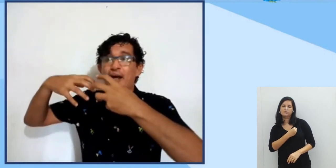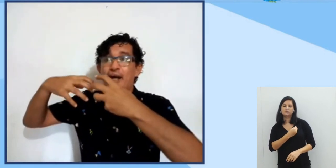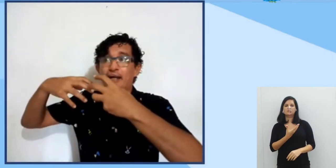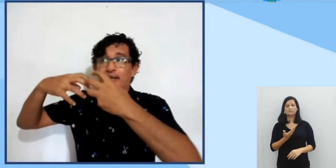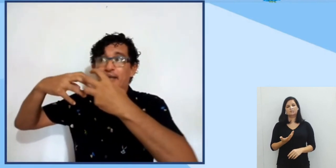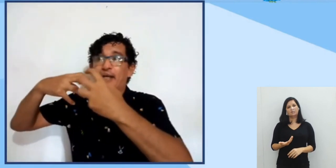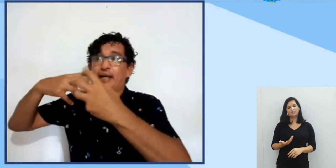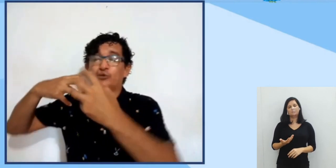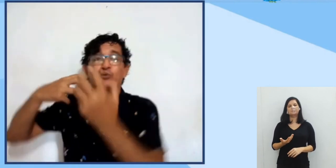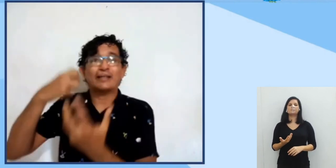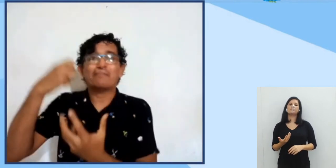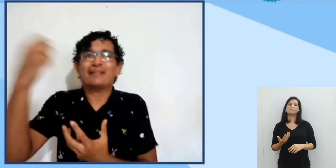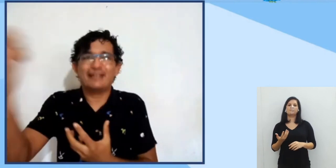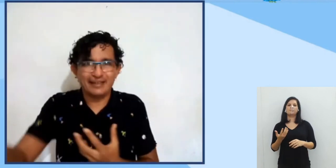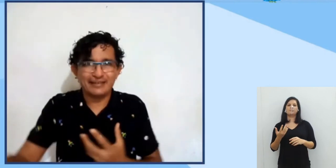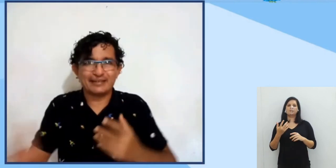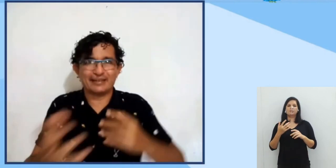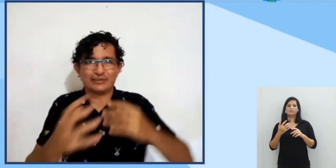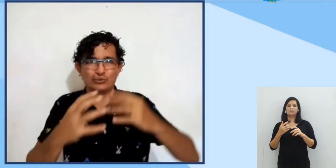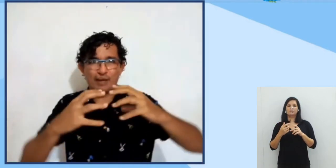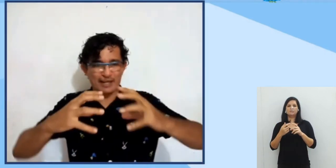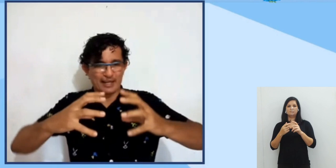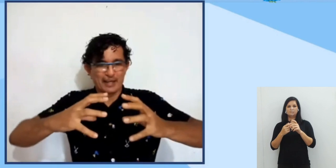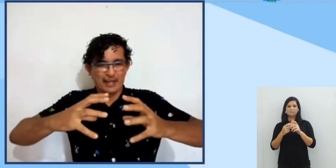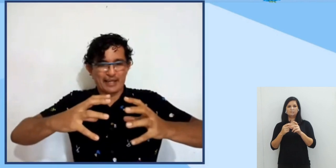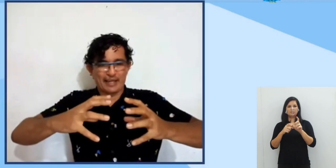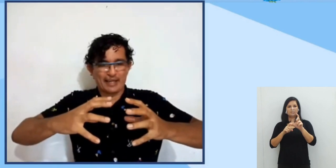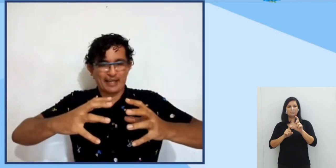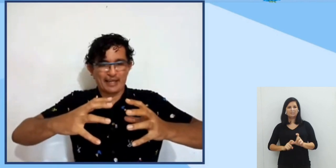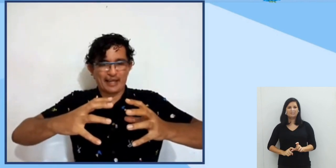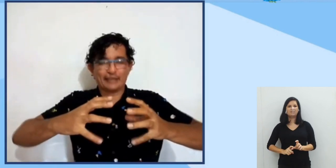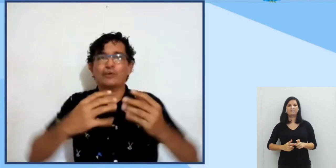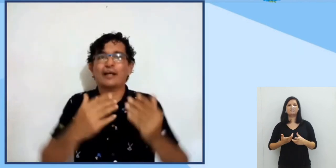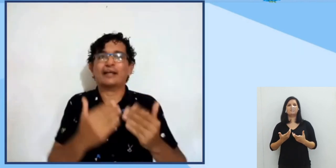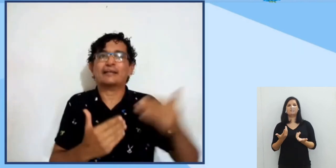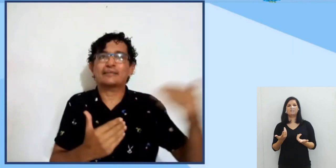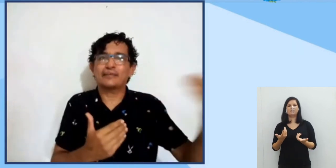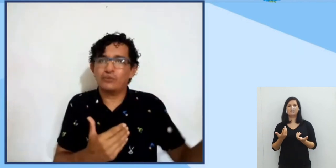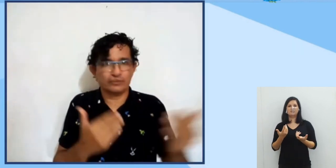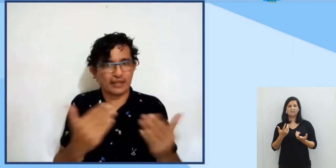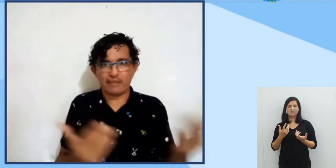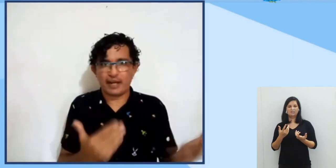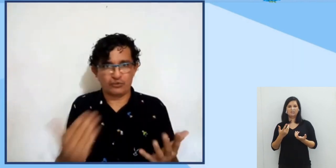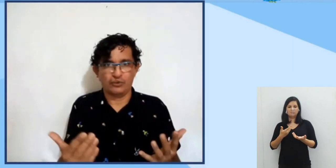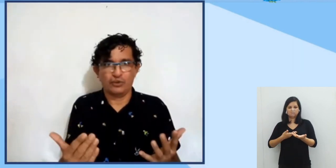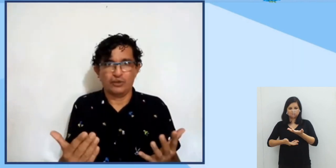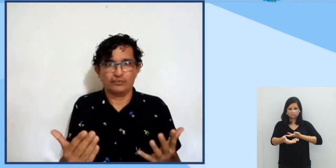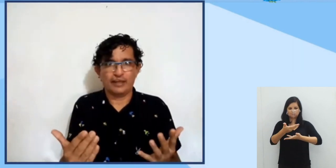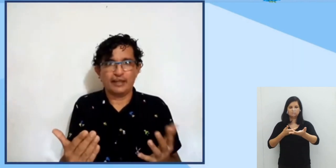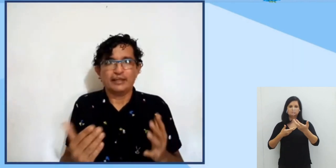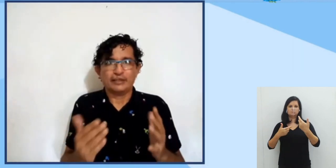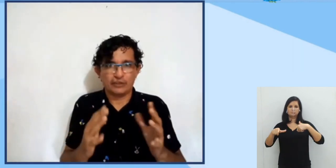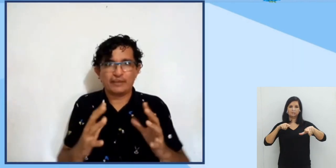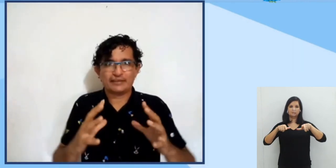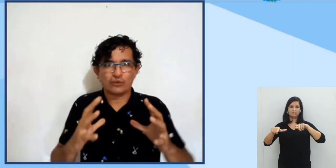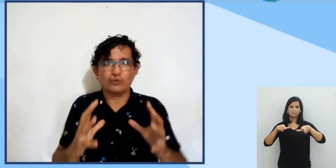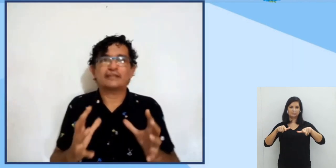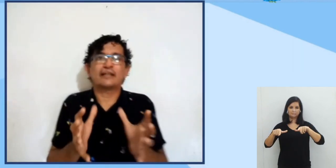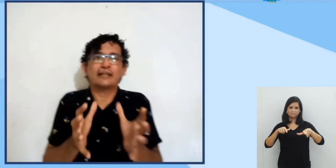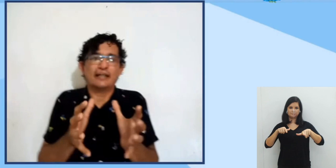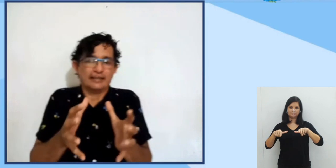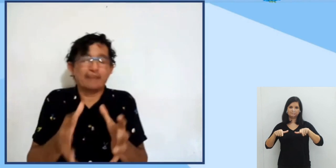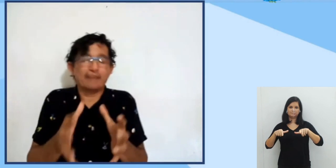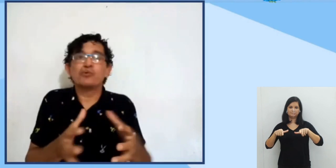com a sua dependência, a sua relação com o trabalho, não é? Então